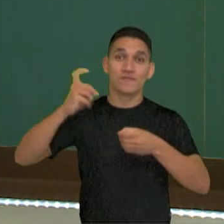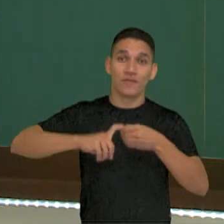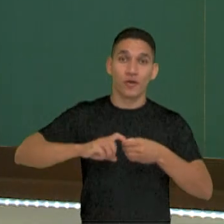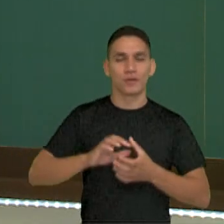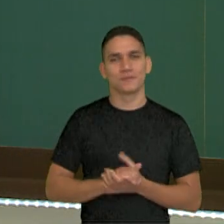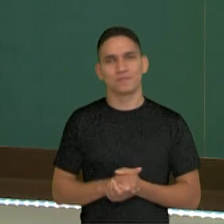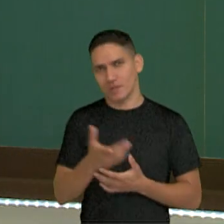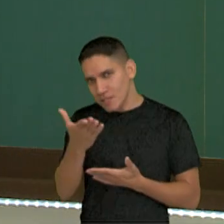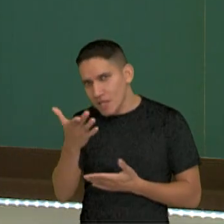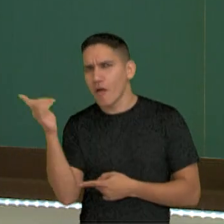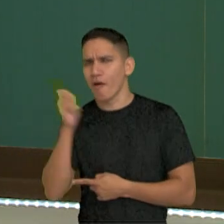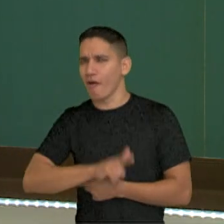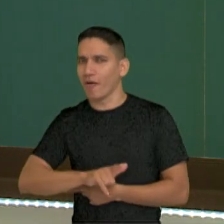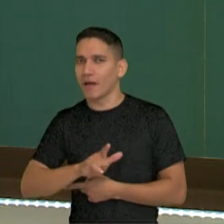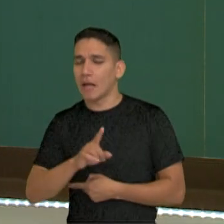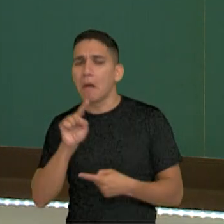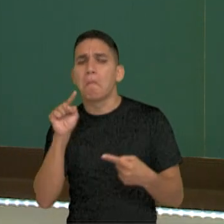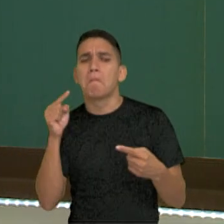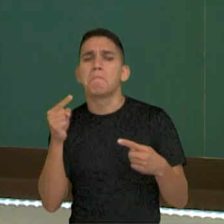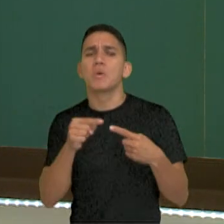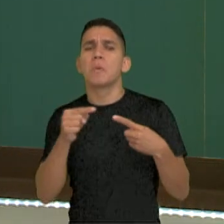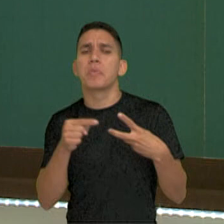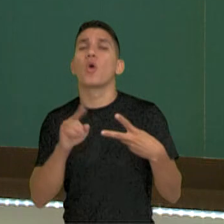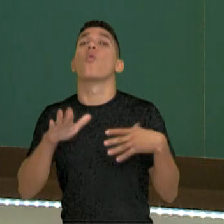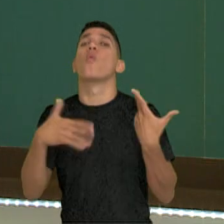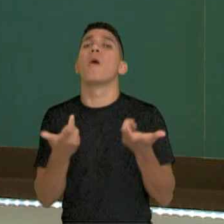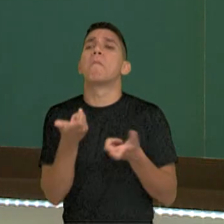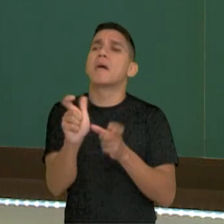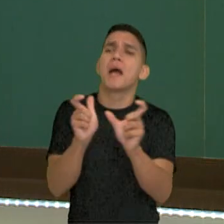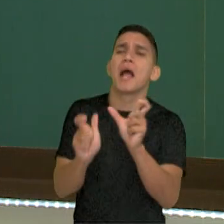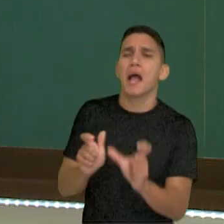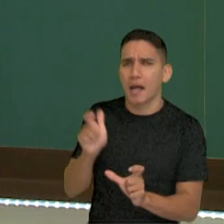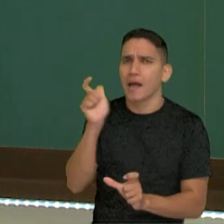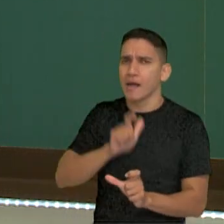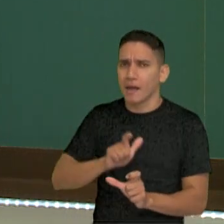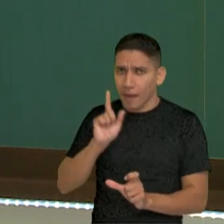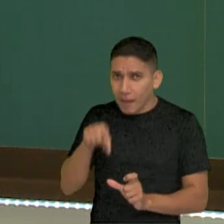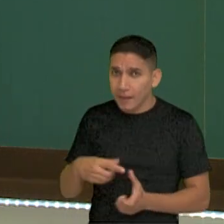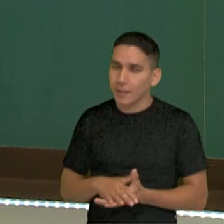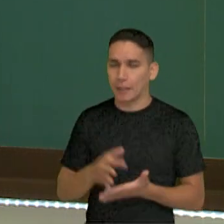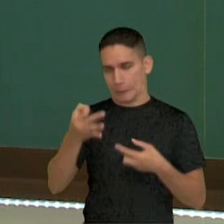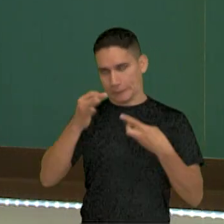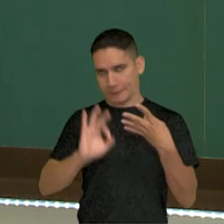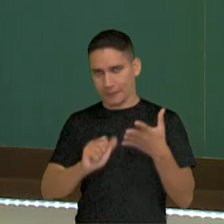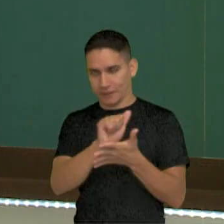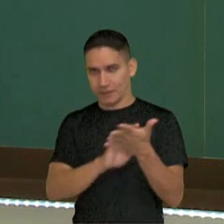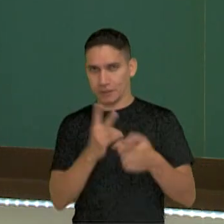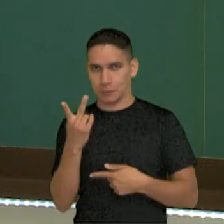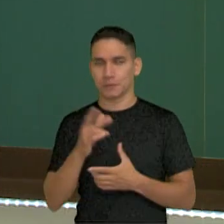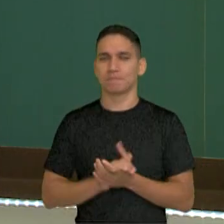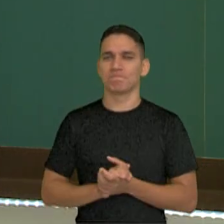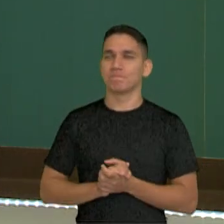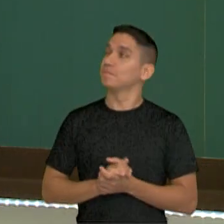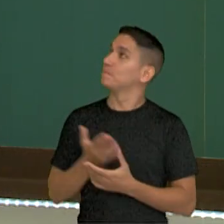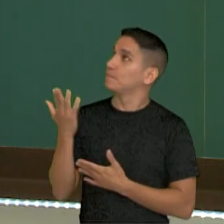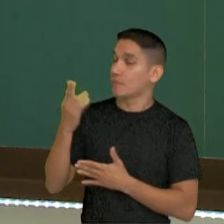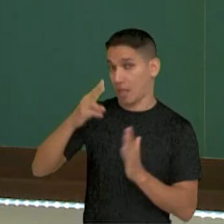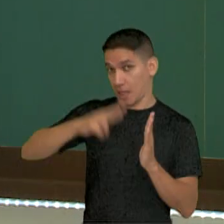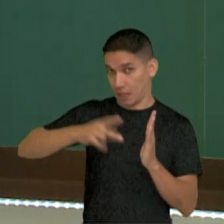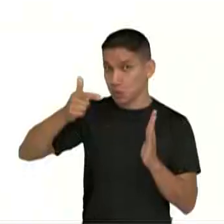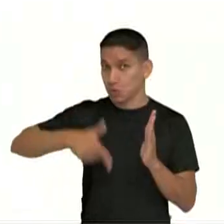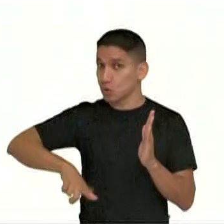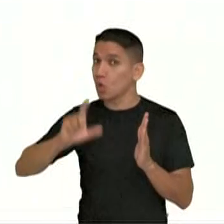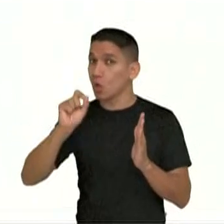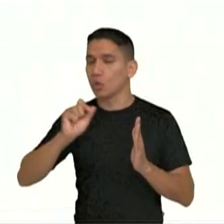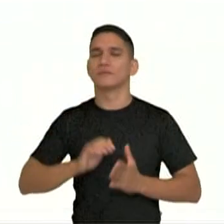Voltamos! E aí, conseguiram identificar as palavrinhas? Então vamos para a correção da nossa atividade 2. Então vamos reler